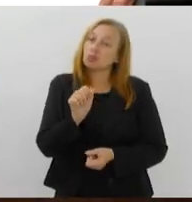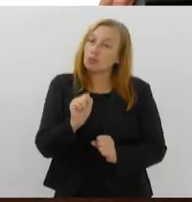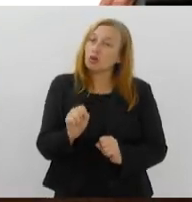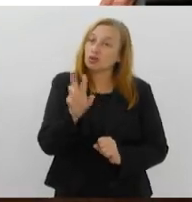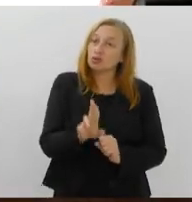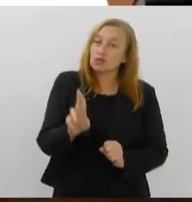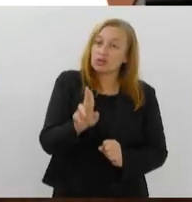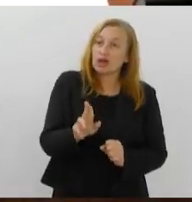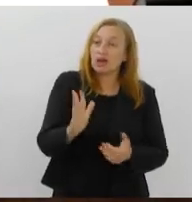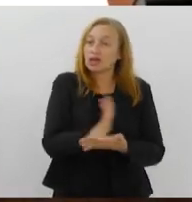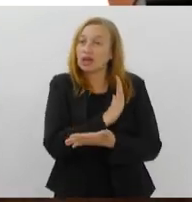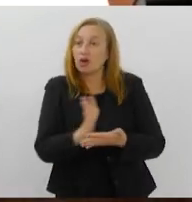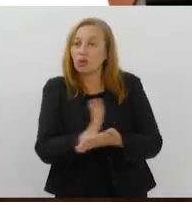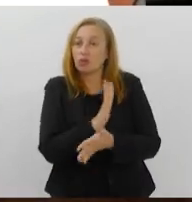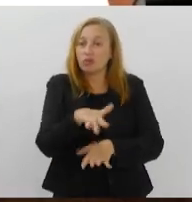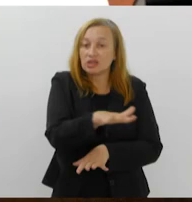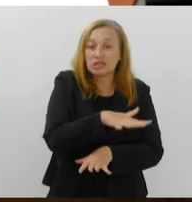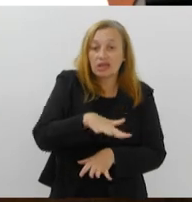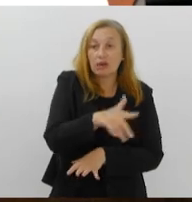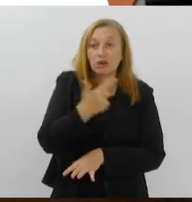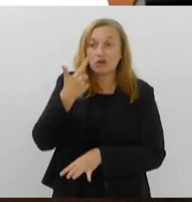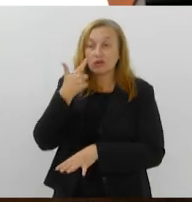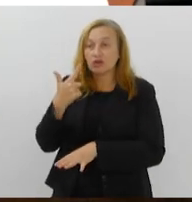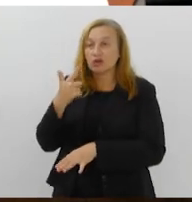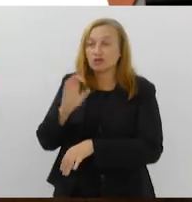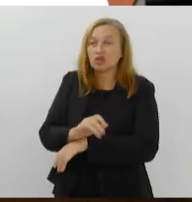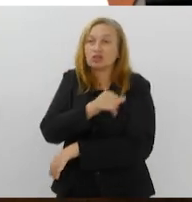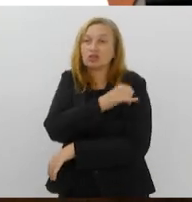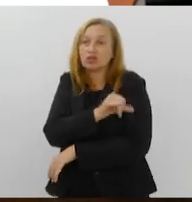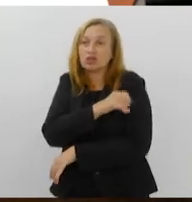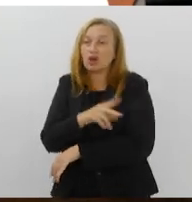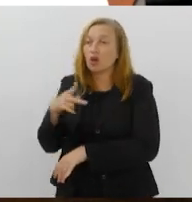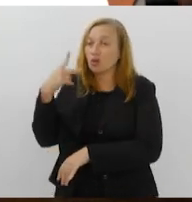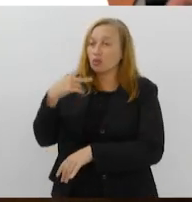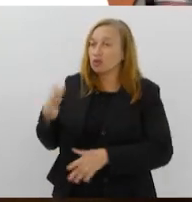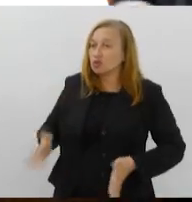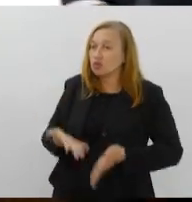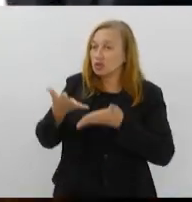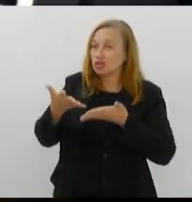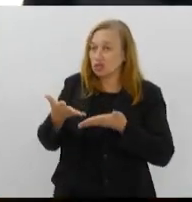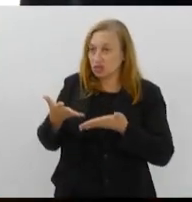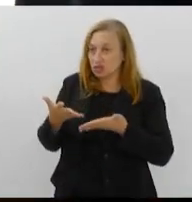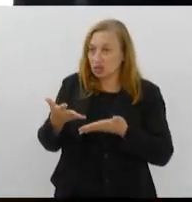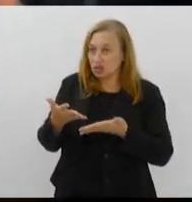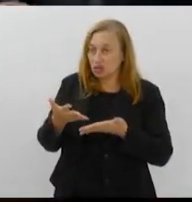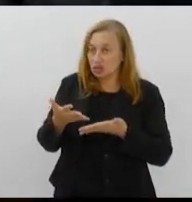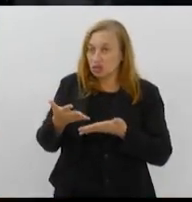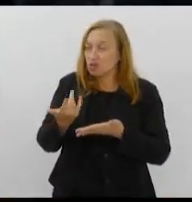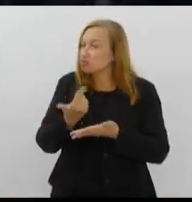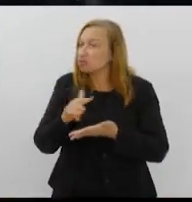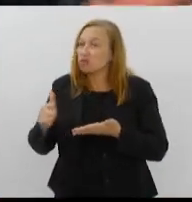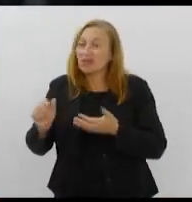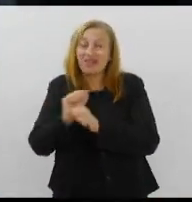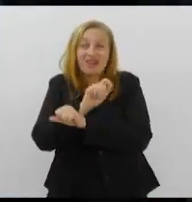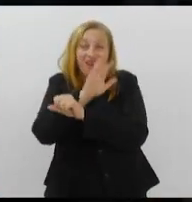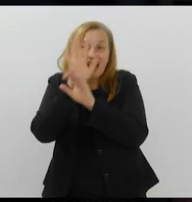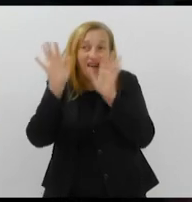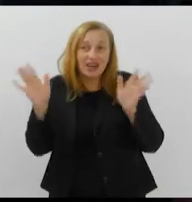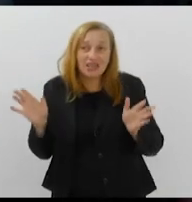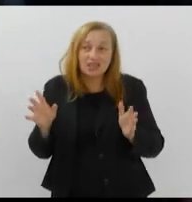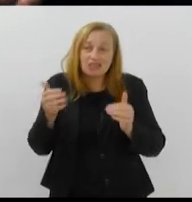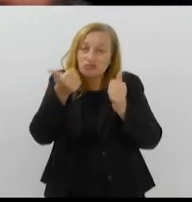gente tem visto no Estado do Rio de Janeiro é uma política permanente de incentivos, sem critérios claros, sem